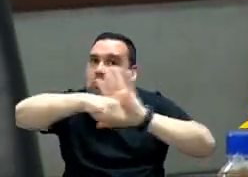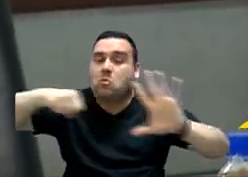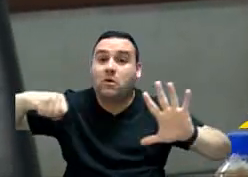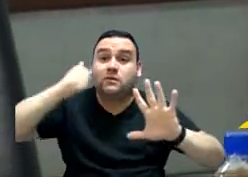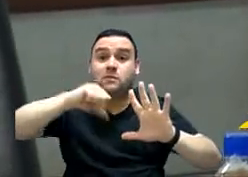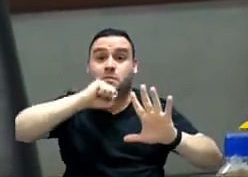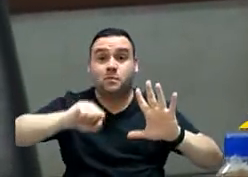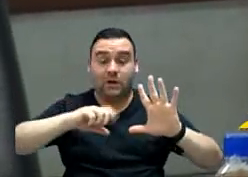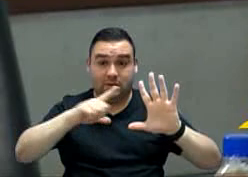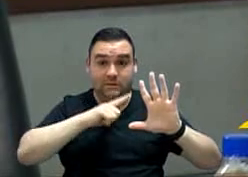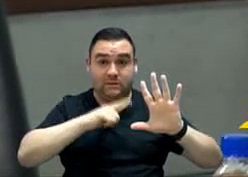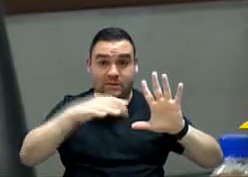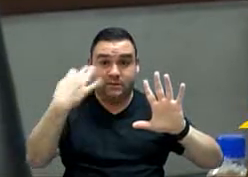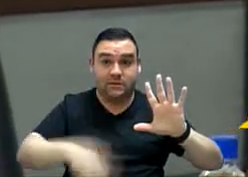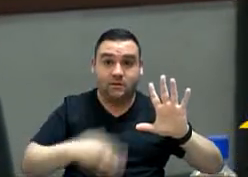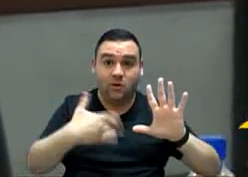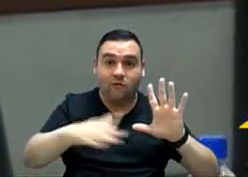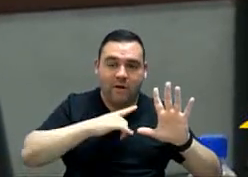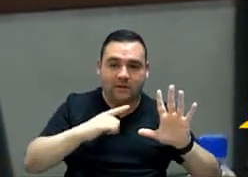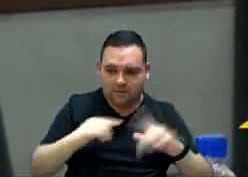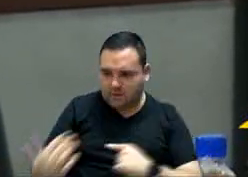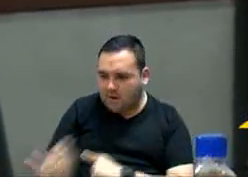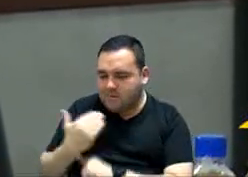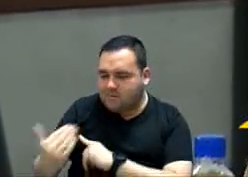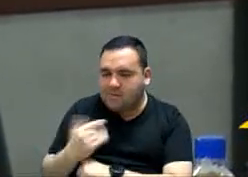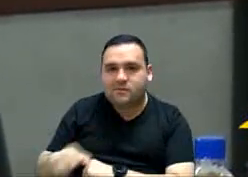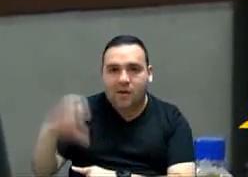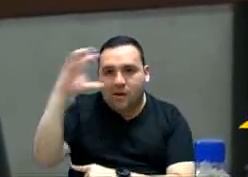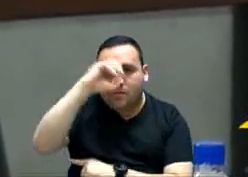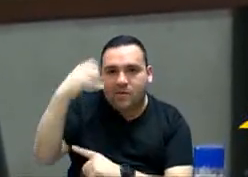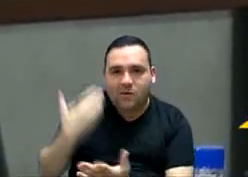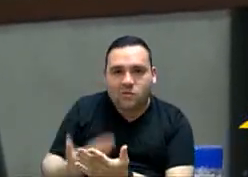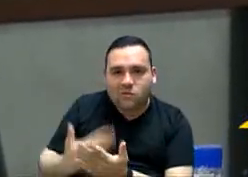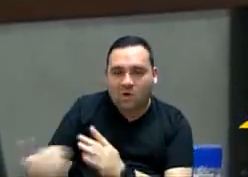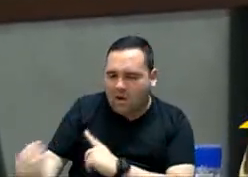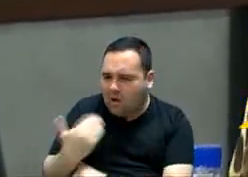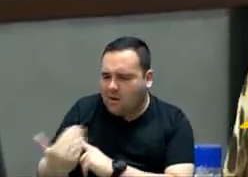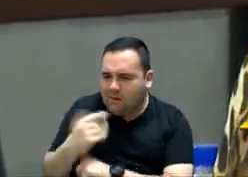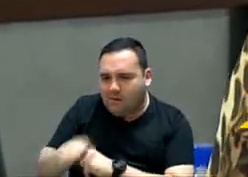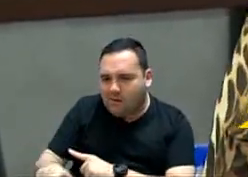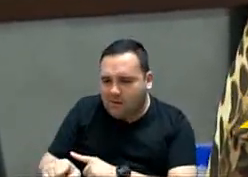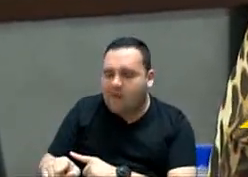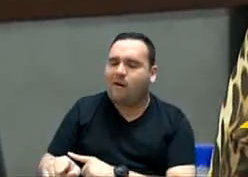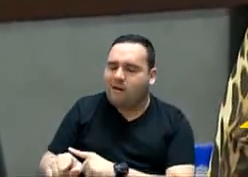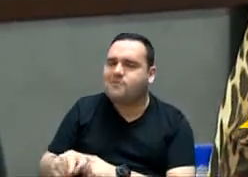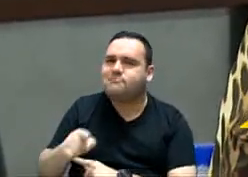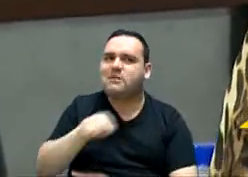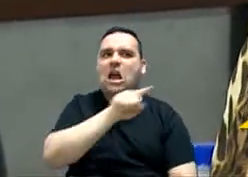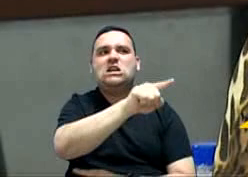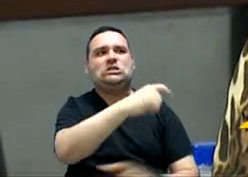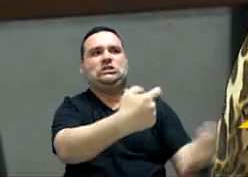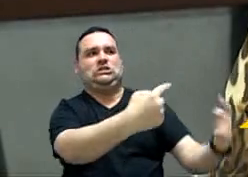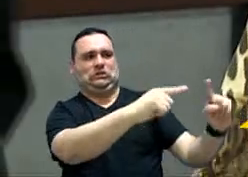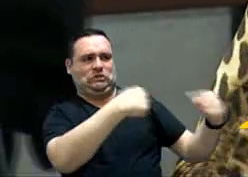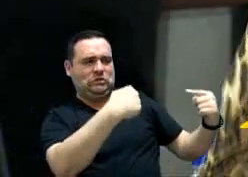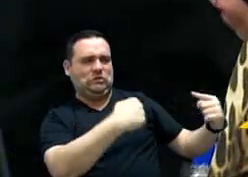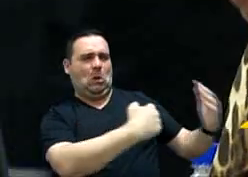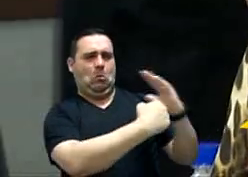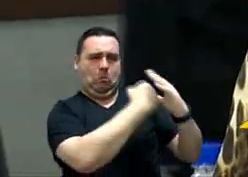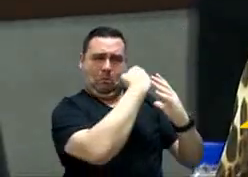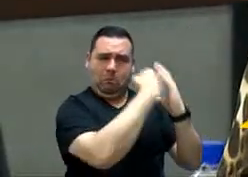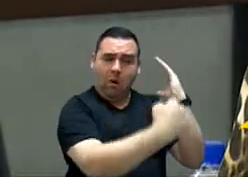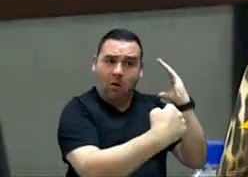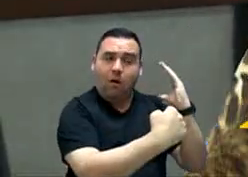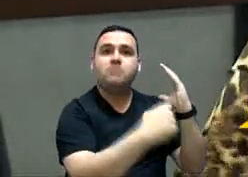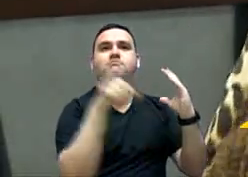mãe certamente vai se fortalecer para fazer a denúncia do que acontece na vida privada. Tem o